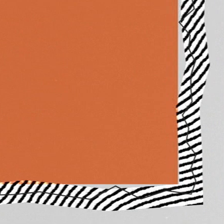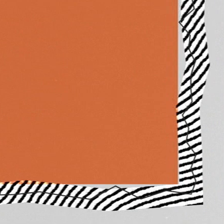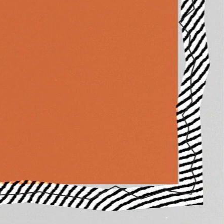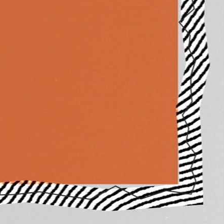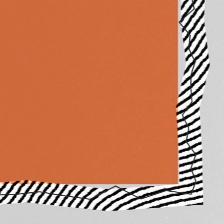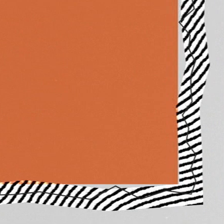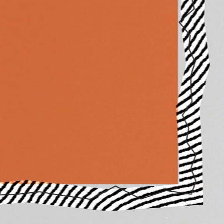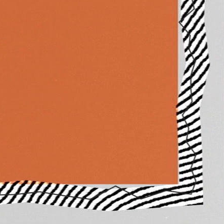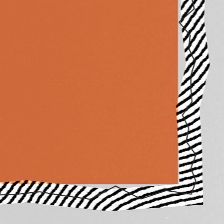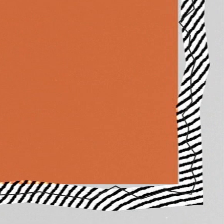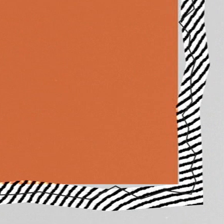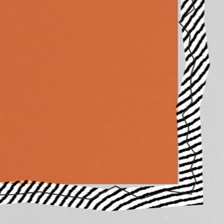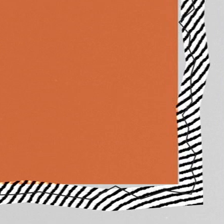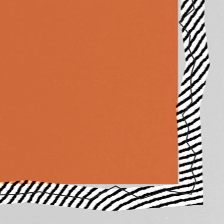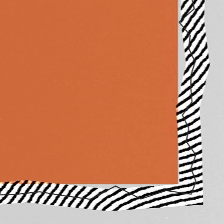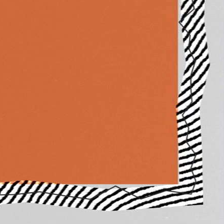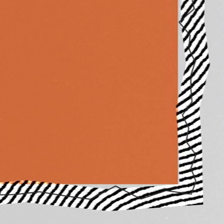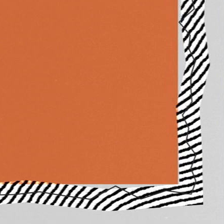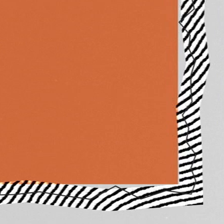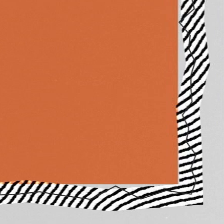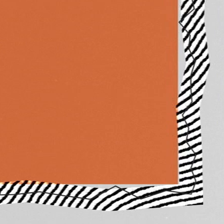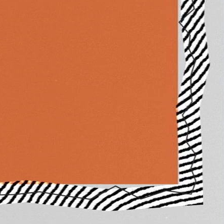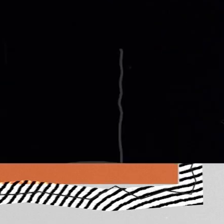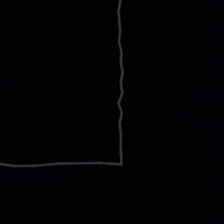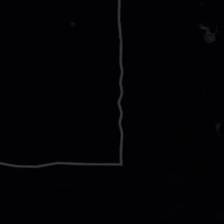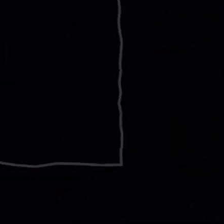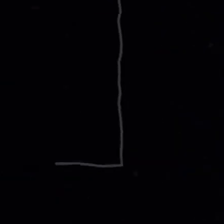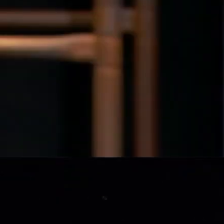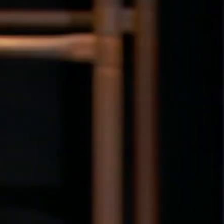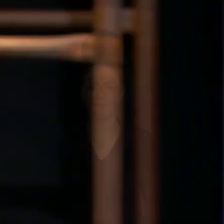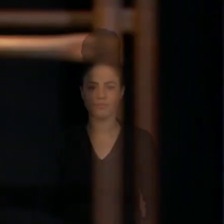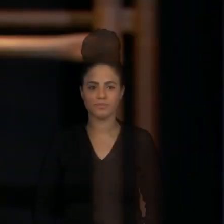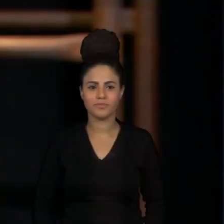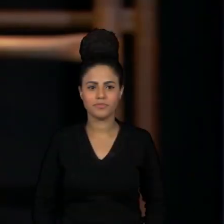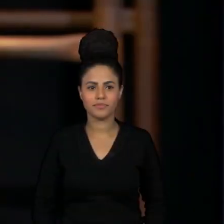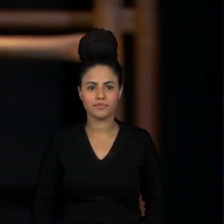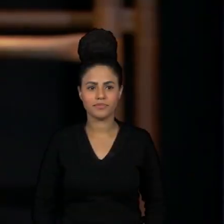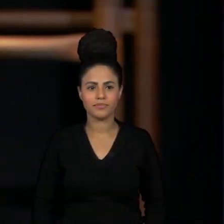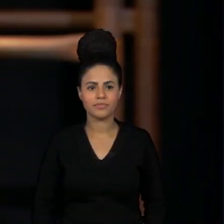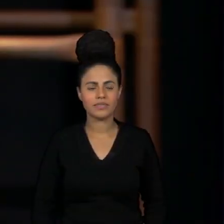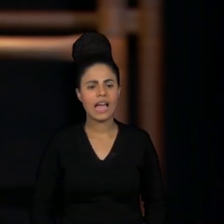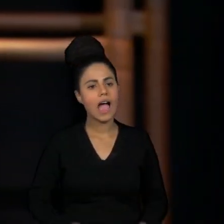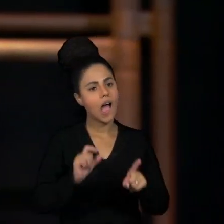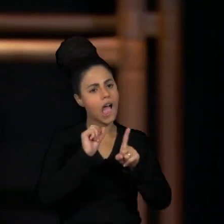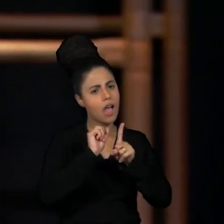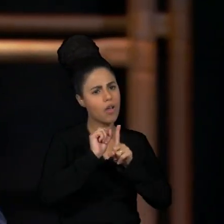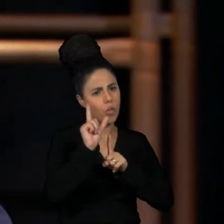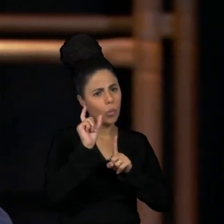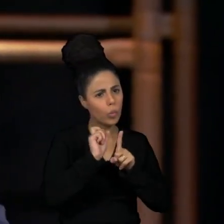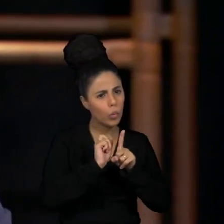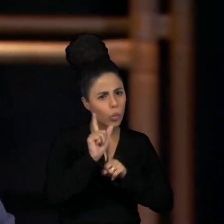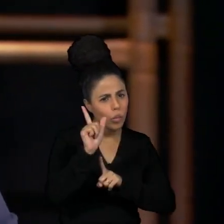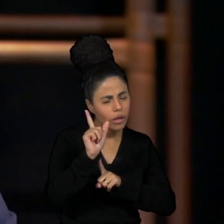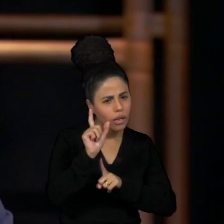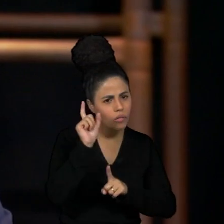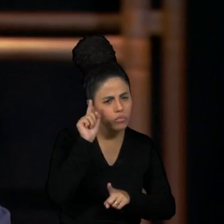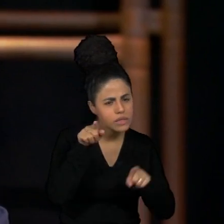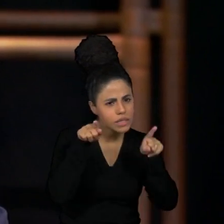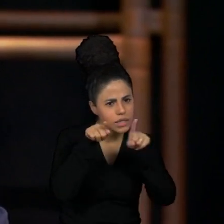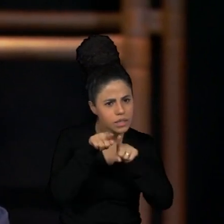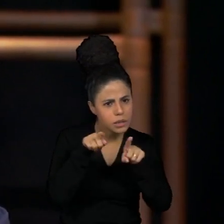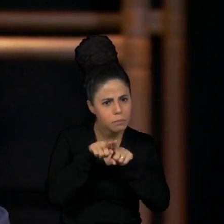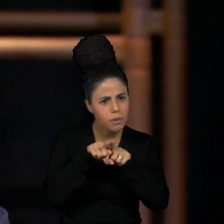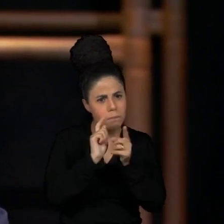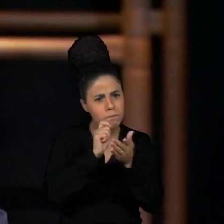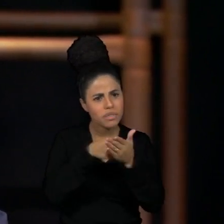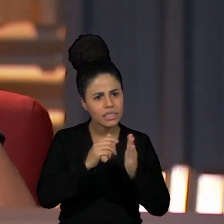Com certeza, a maior loucura que eu já fiz na minha vida foi casar com o pobre. E você falou em aluguel, você também... investe em imóveis,